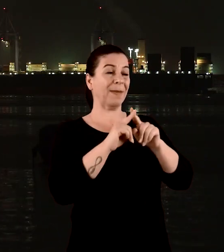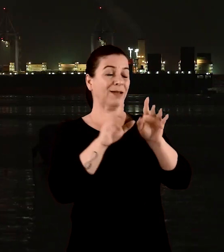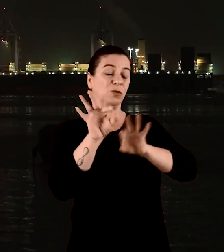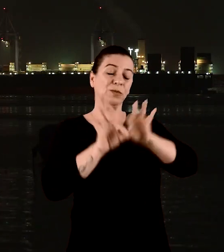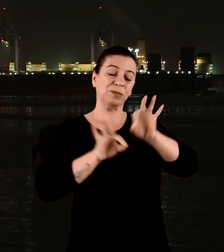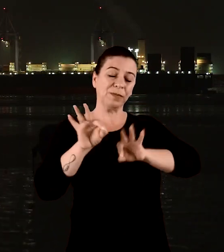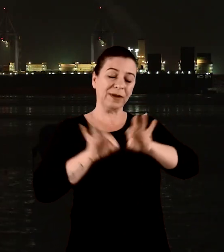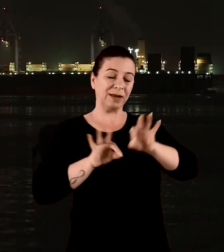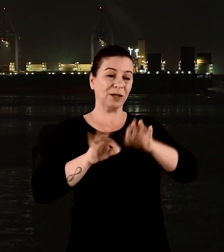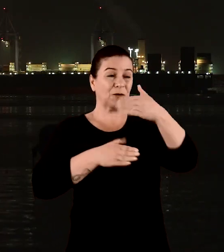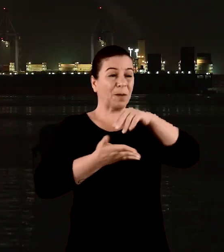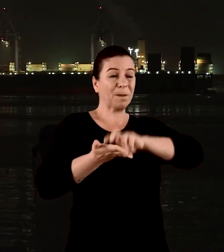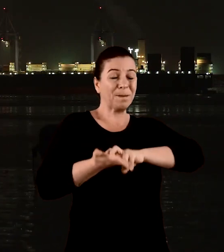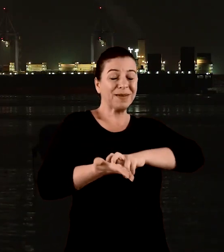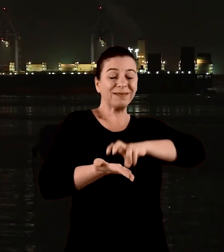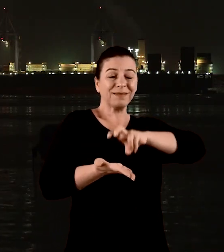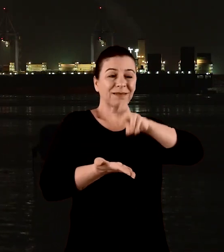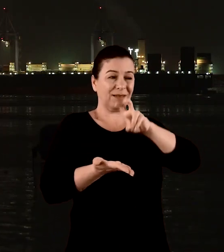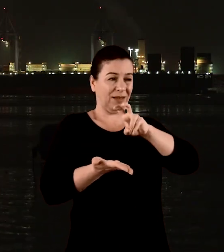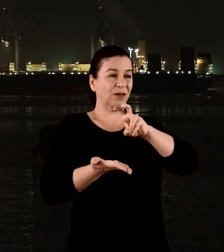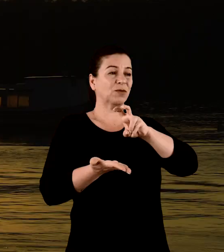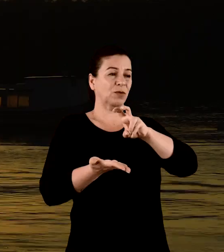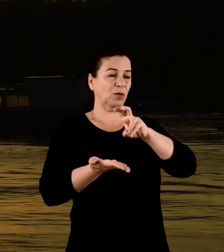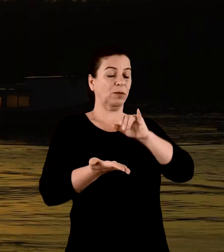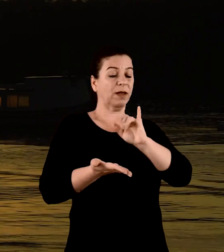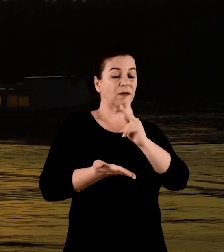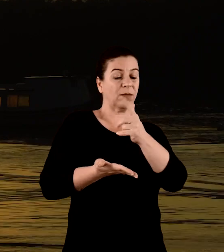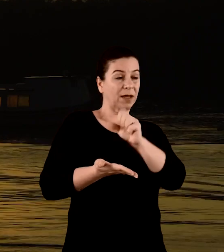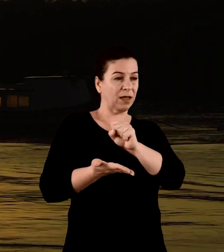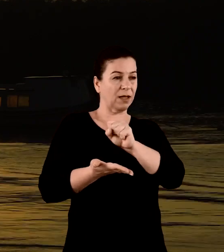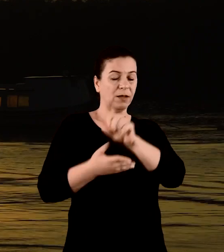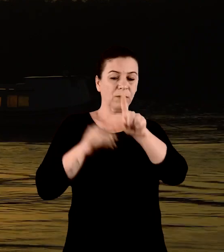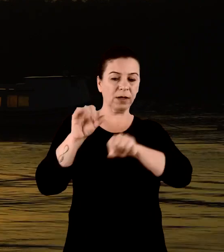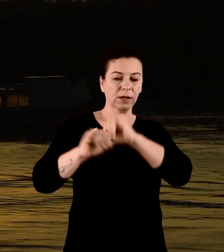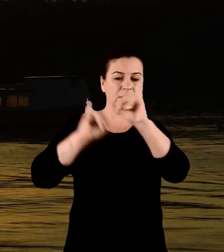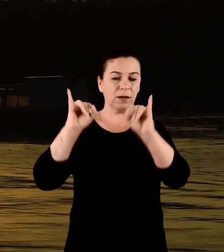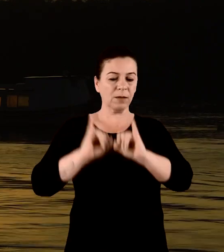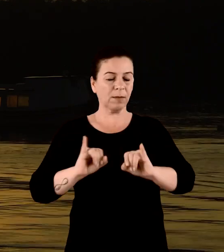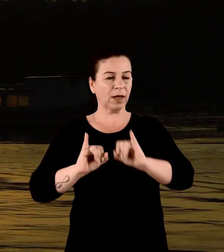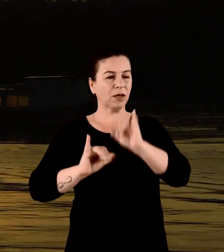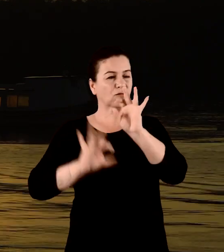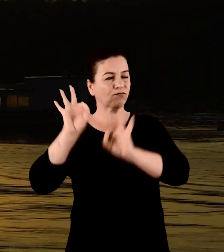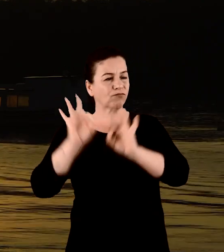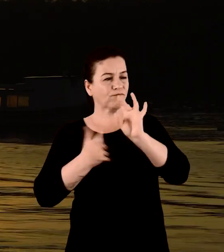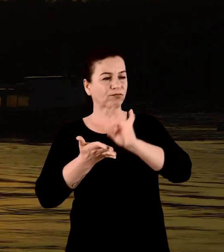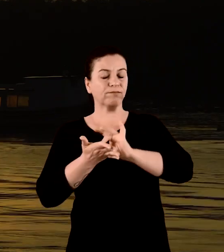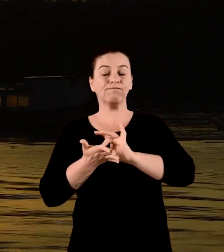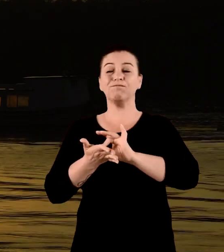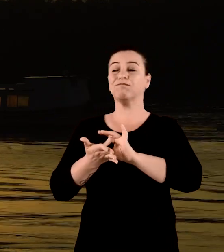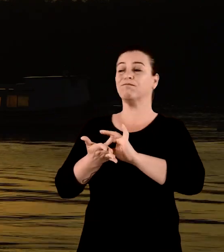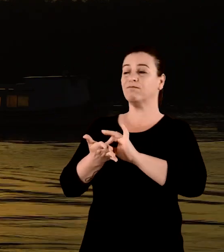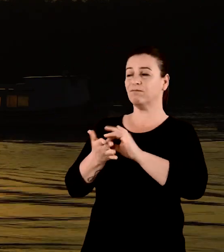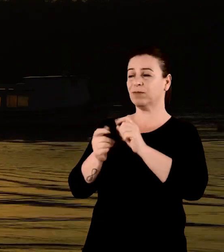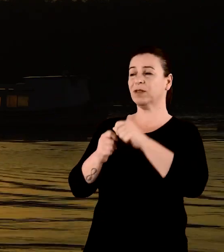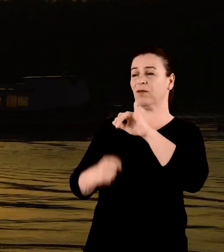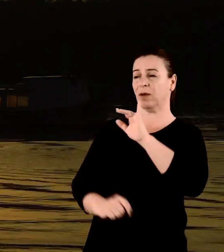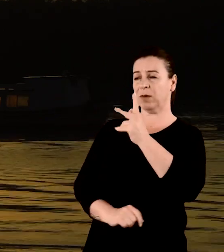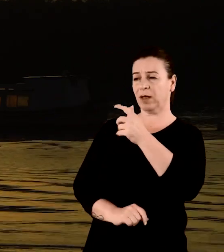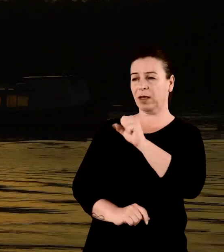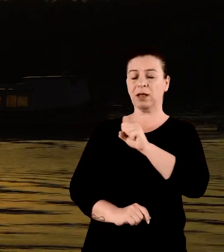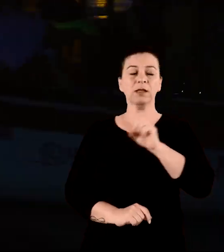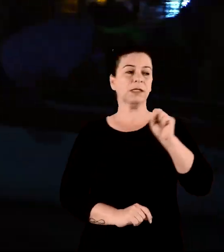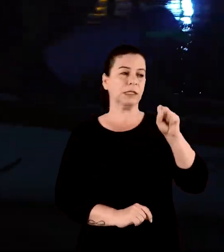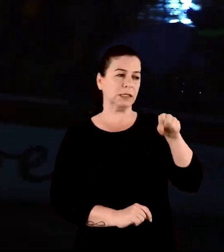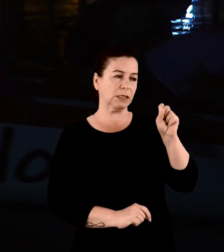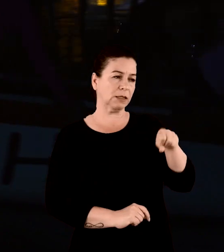Tô me preparando para sair amanhã bem cedinho, para ir para as ilhas, recolher imagens para restauração. Você vai pras